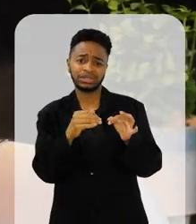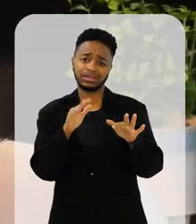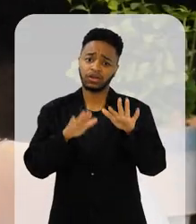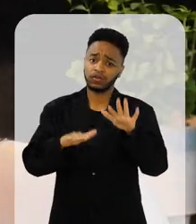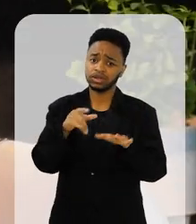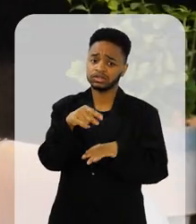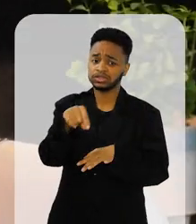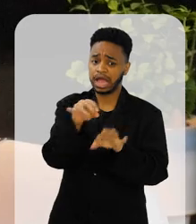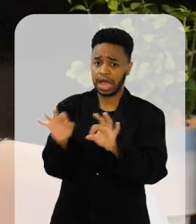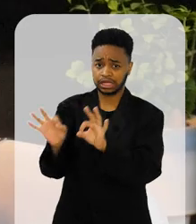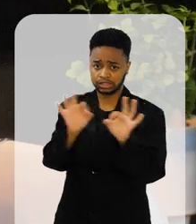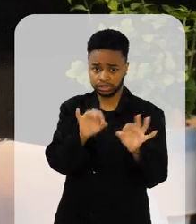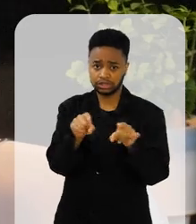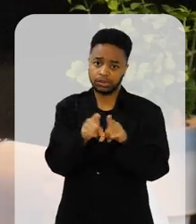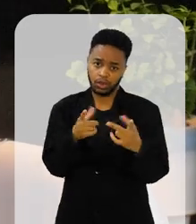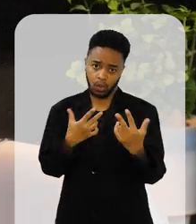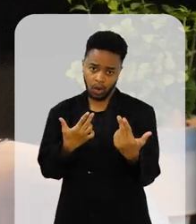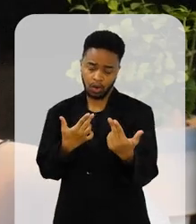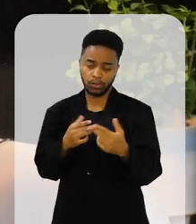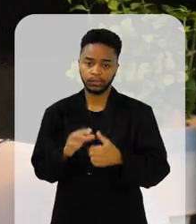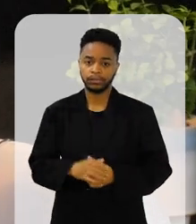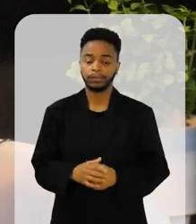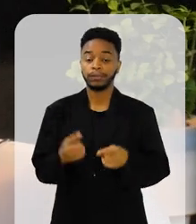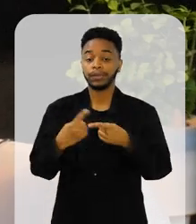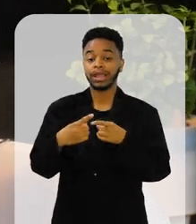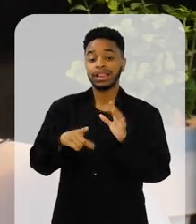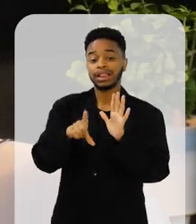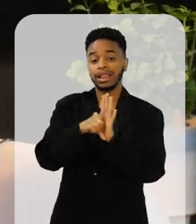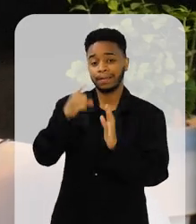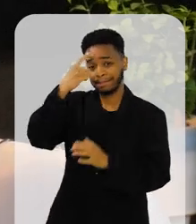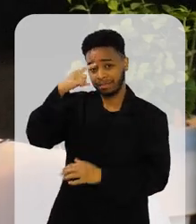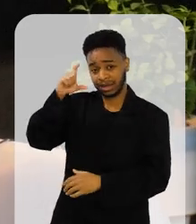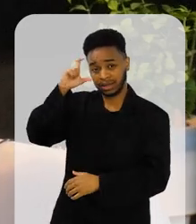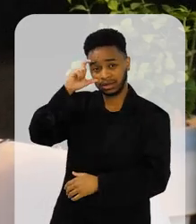talvez seja a de quem está nos assistindo também. A Lei Maria da Penha,